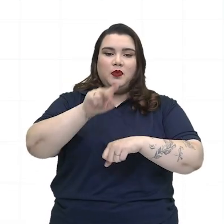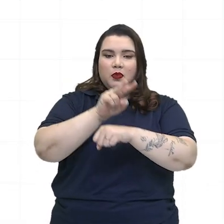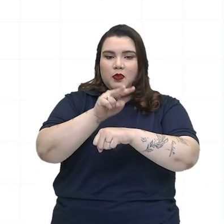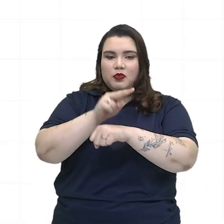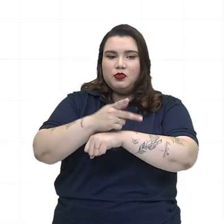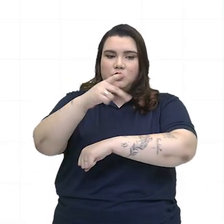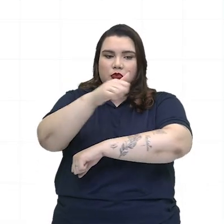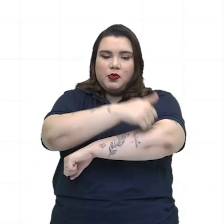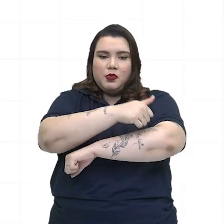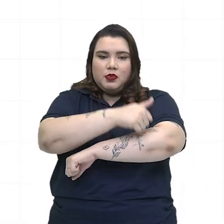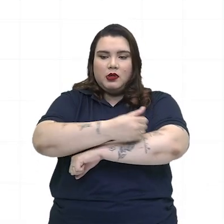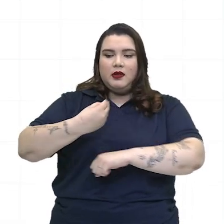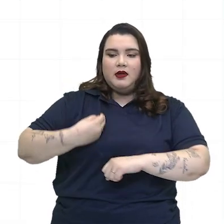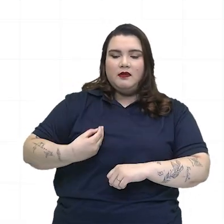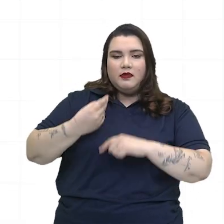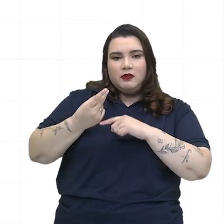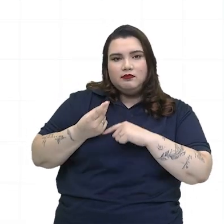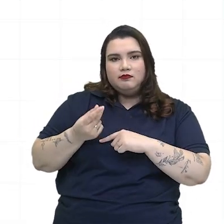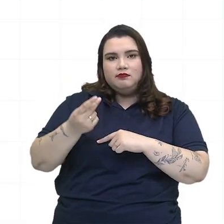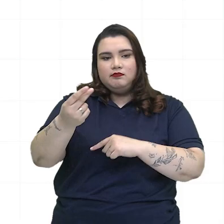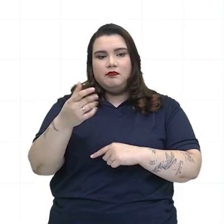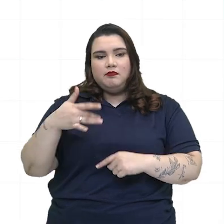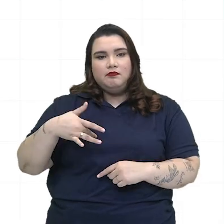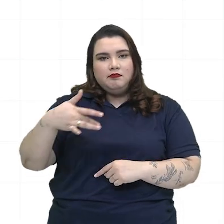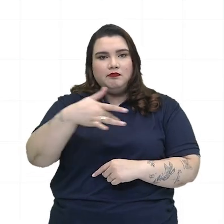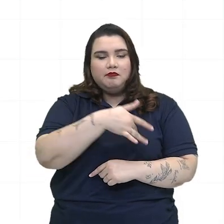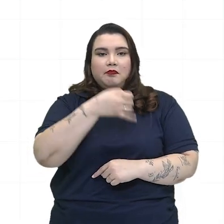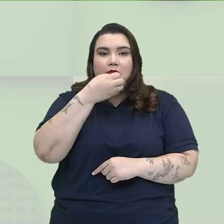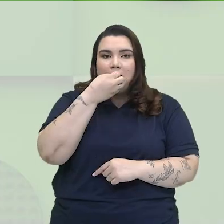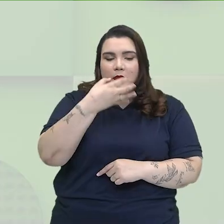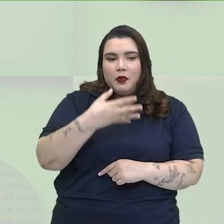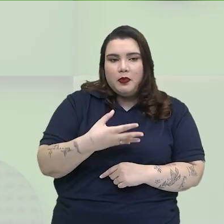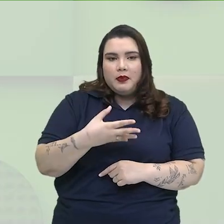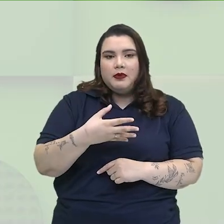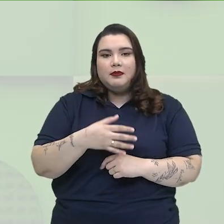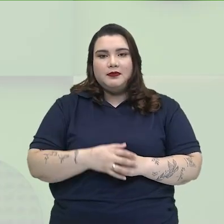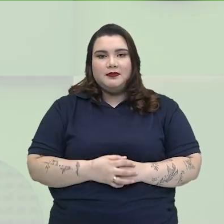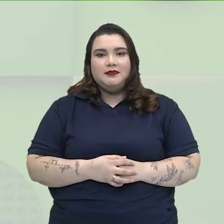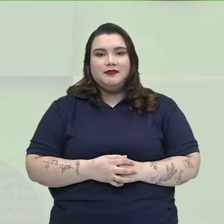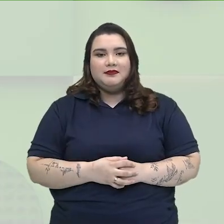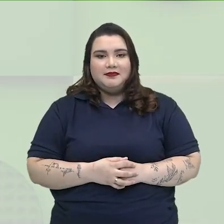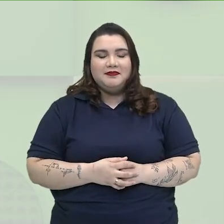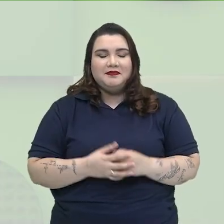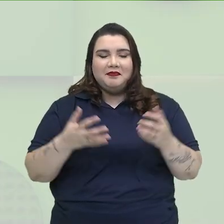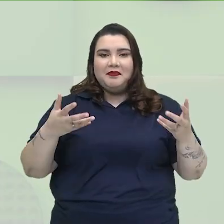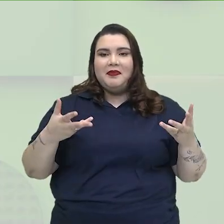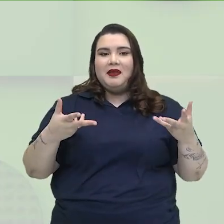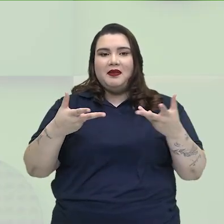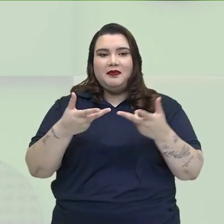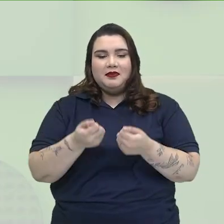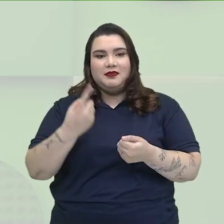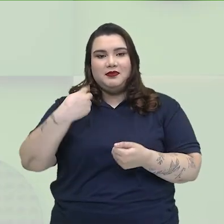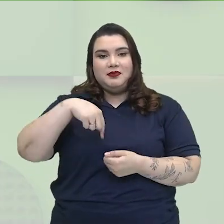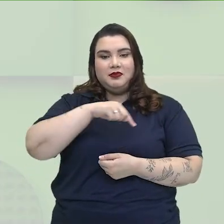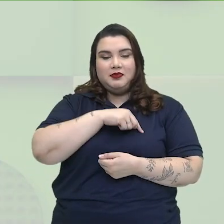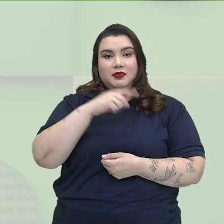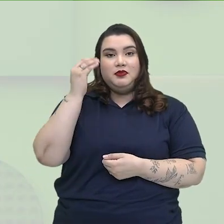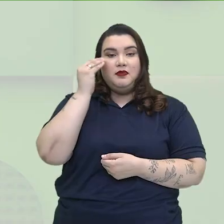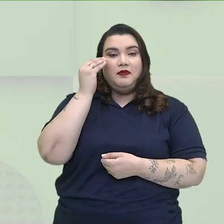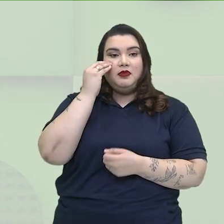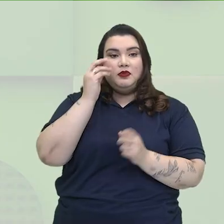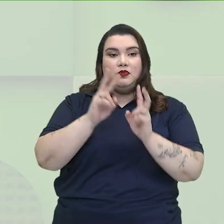seus ossos para uma vida bem ativa e bem saudável. Olha só que coisa interessante a gente viu aí sobre o